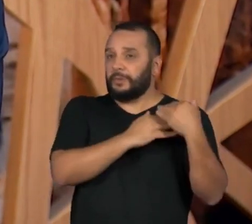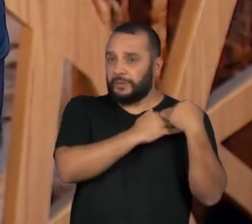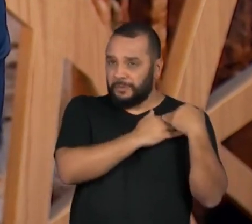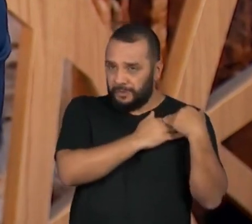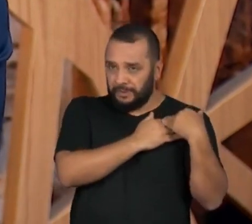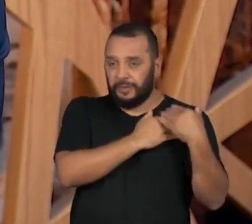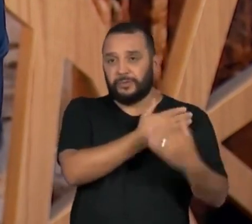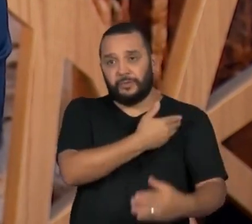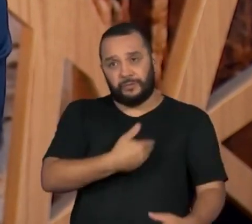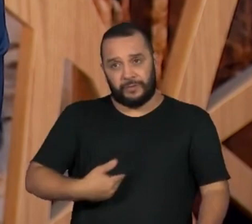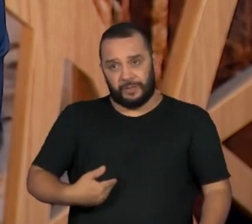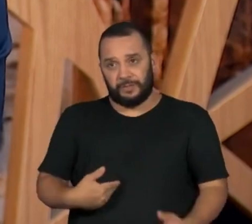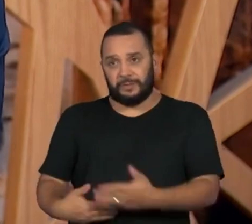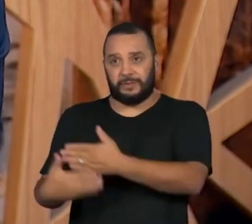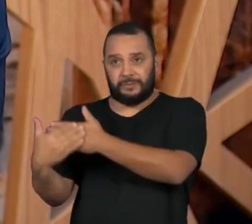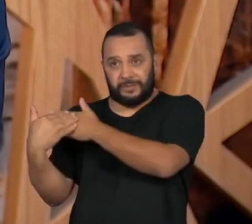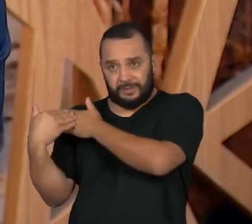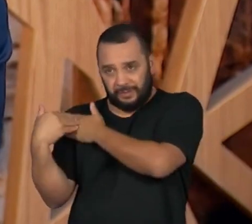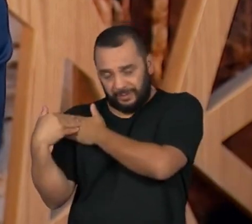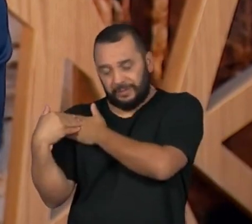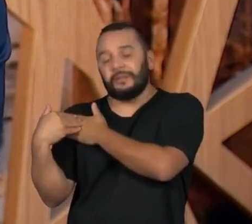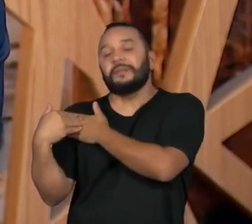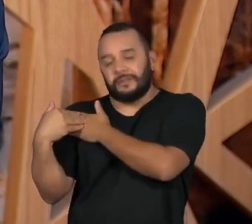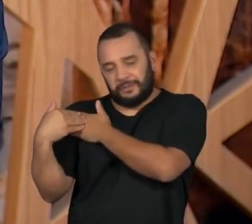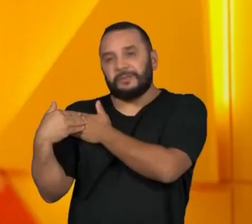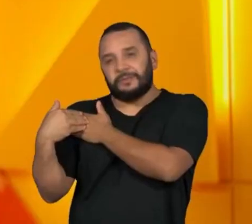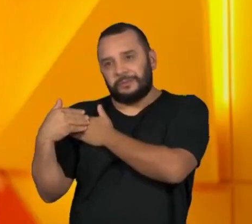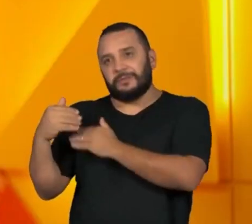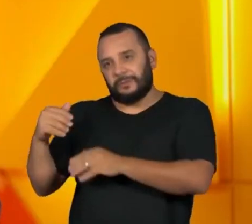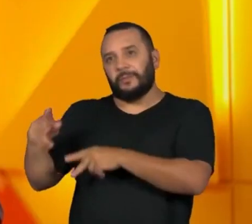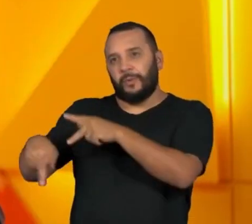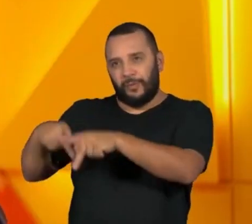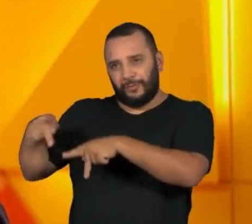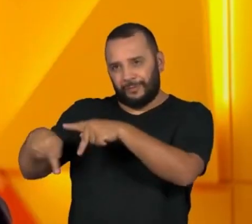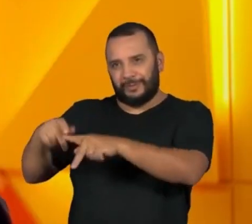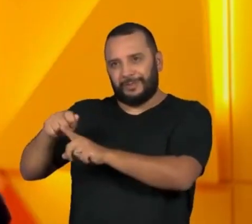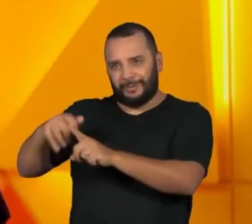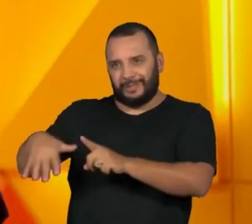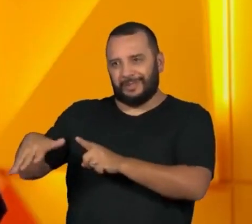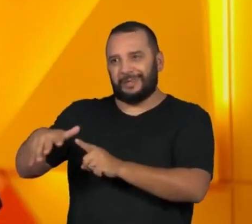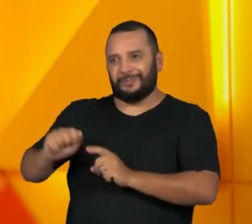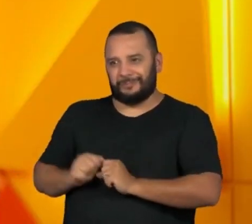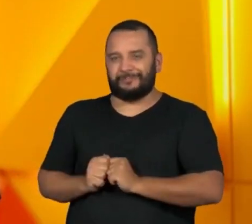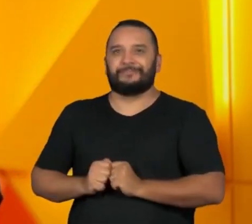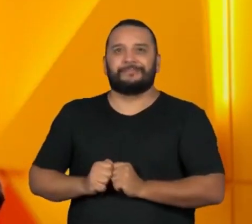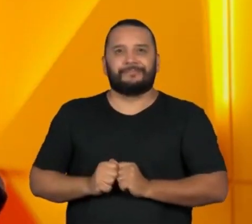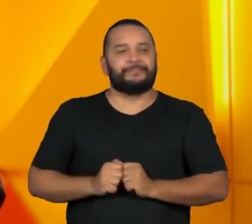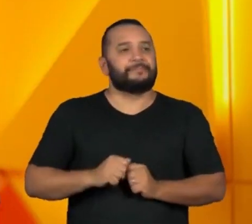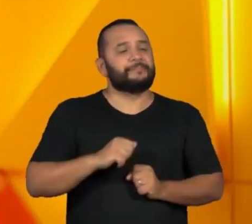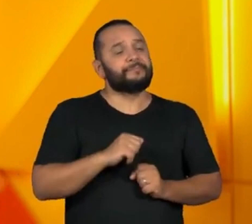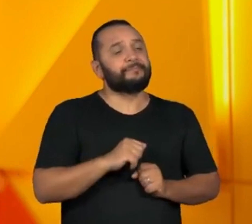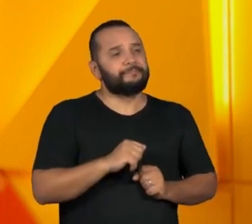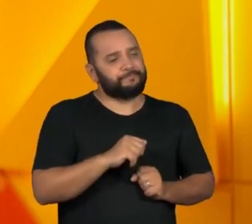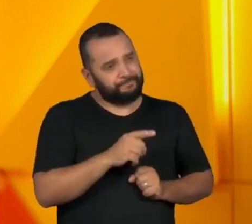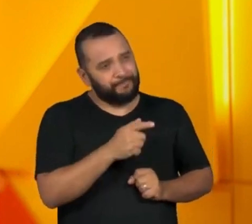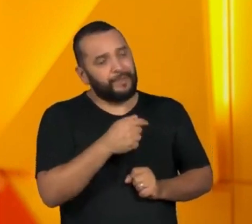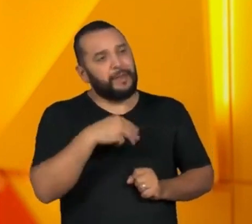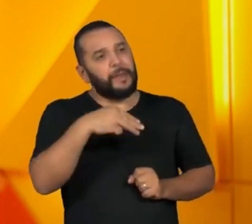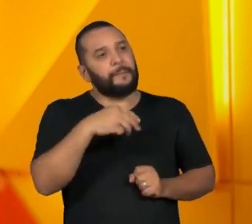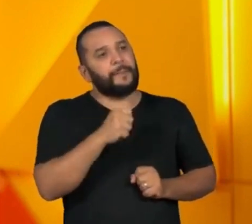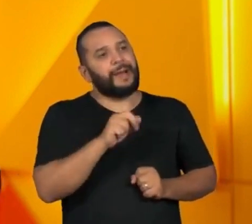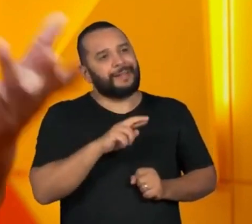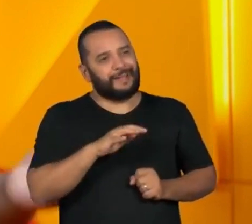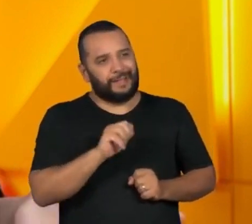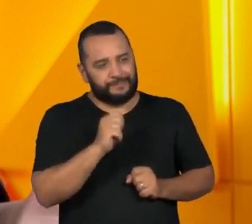sociedade civil e o que é o papel e a responsabilidade do Estado exatamente né Maria José é uma coisa que eu percebo muito é que quando a gente vai falar